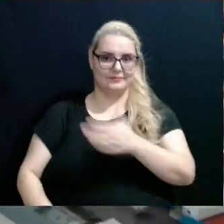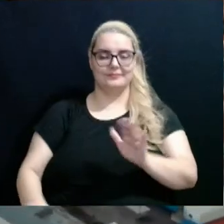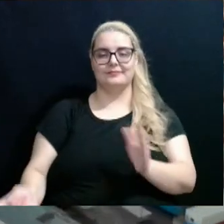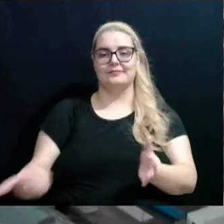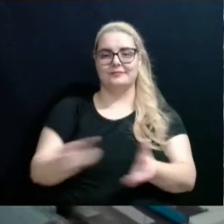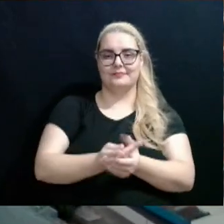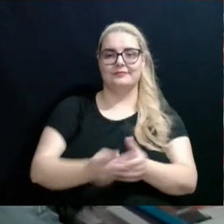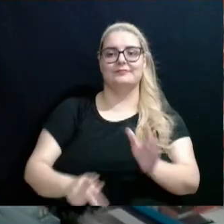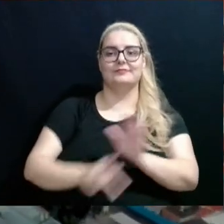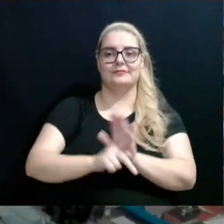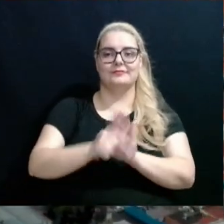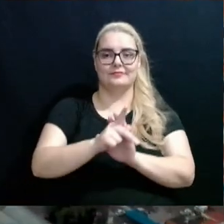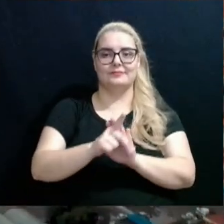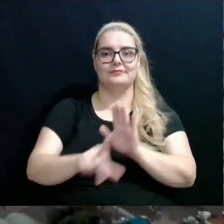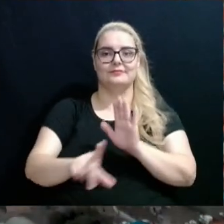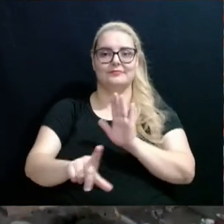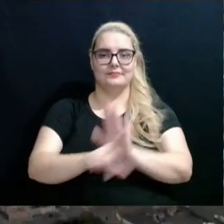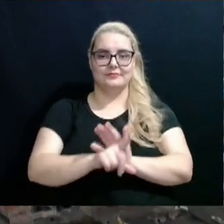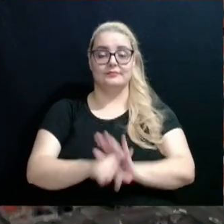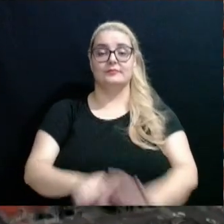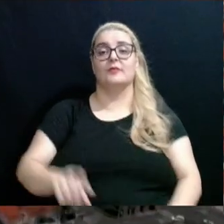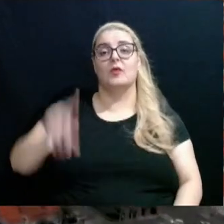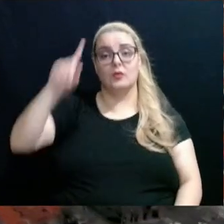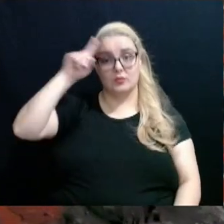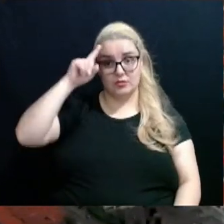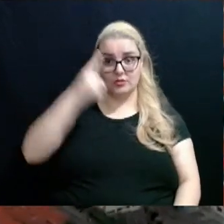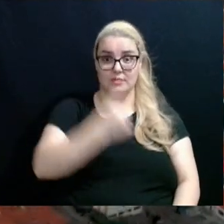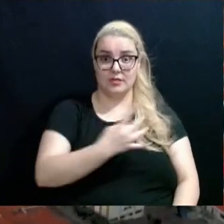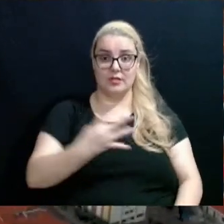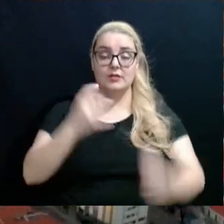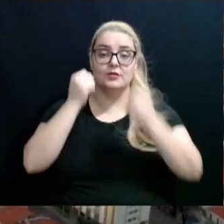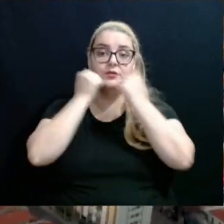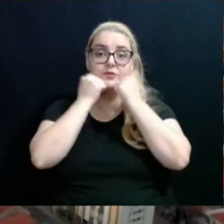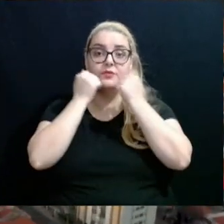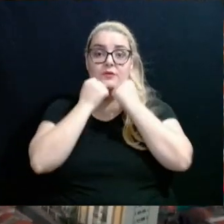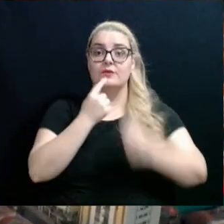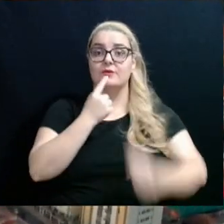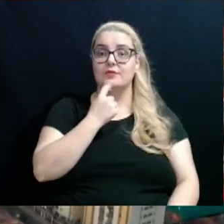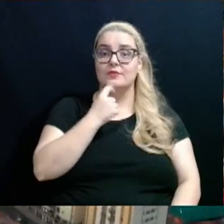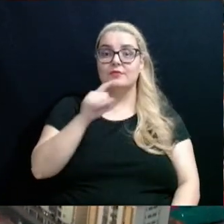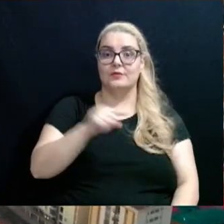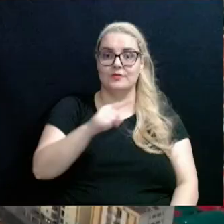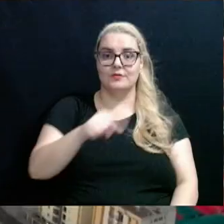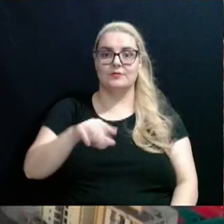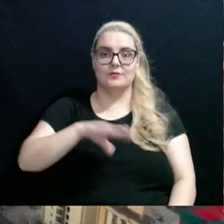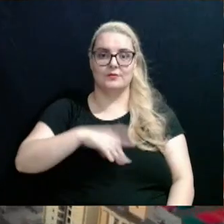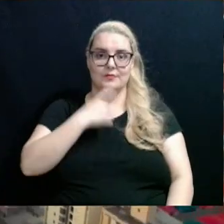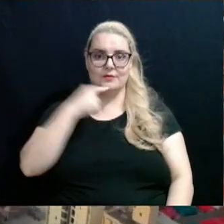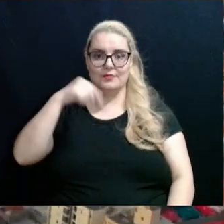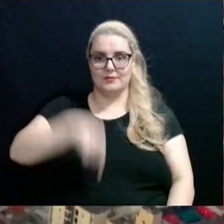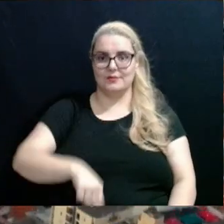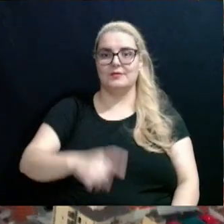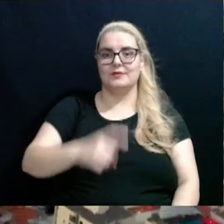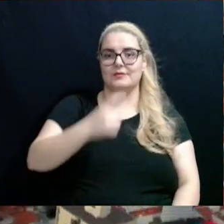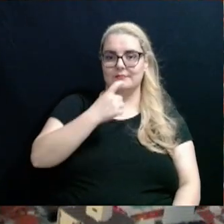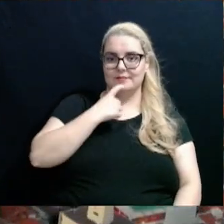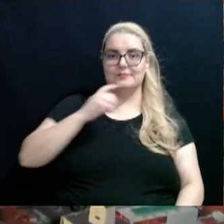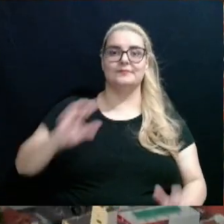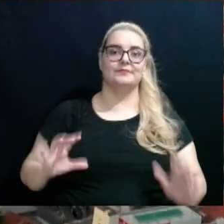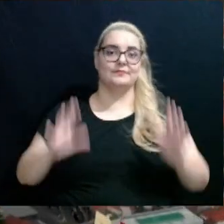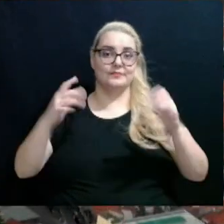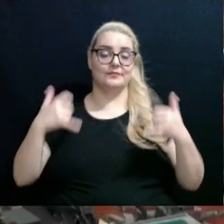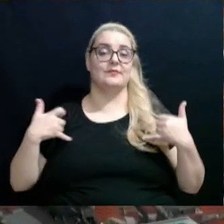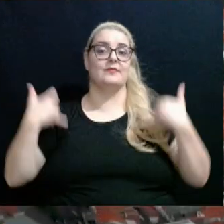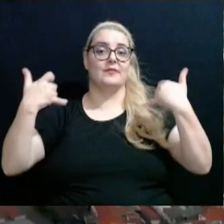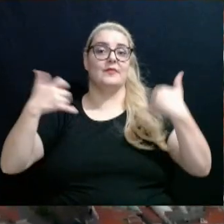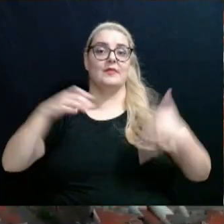para transformar o dia 14 de julho em feriado municipal em Campinas. A data celebra o aniversário da